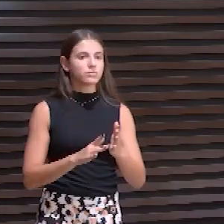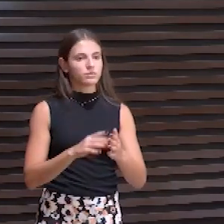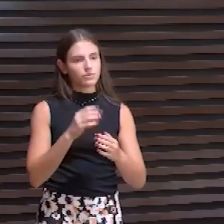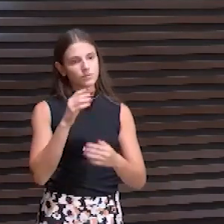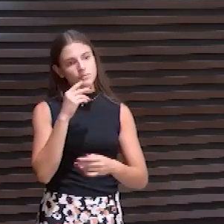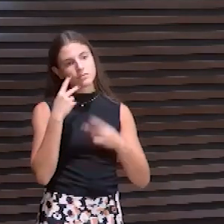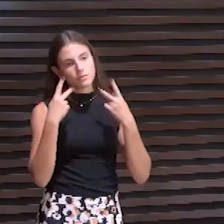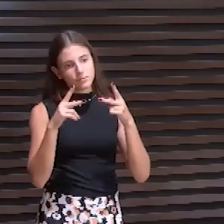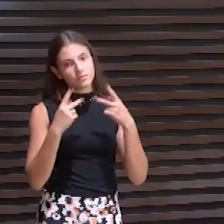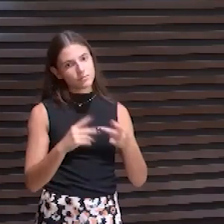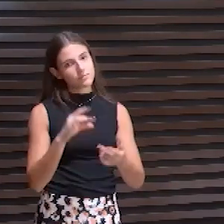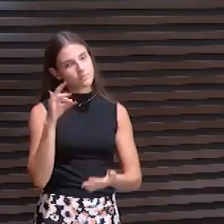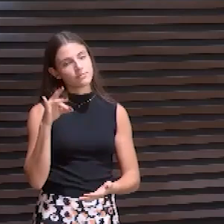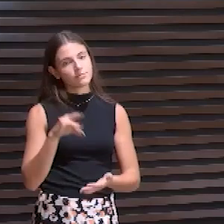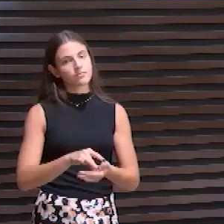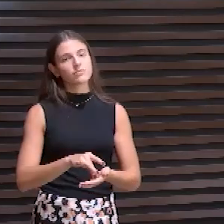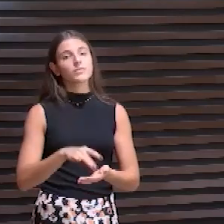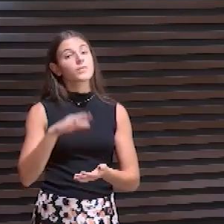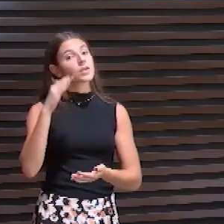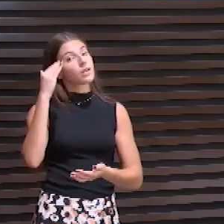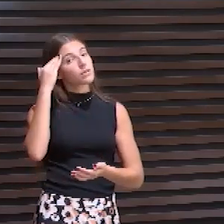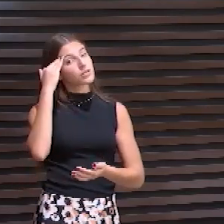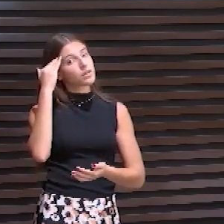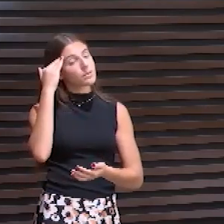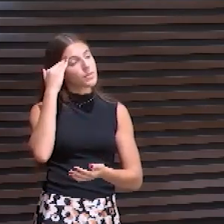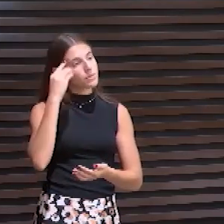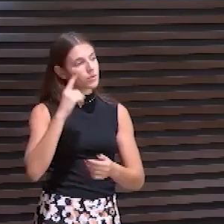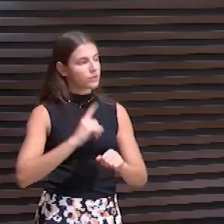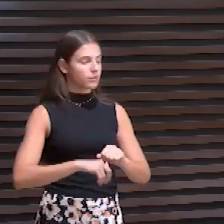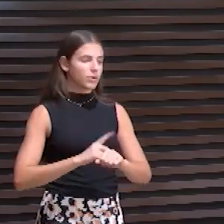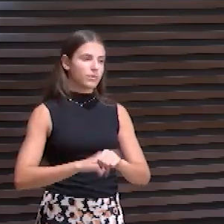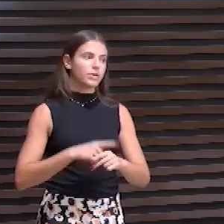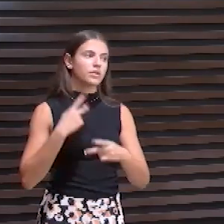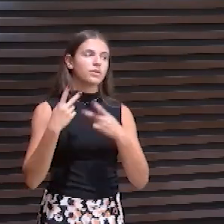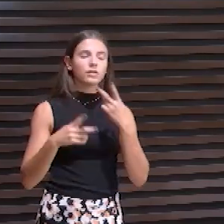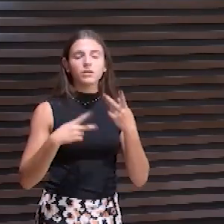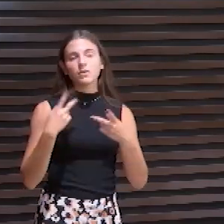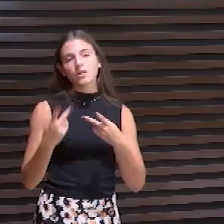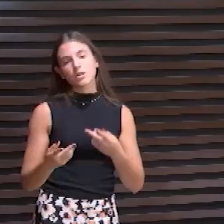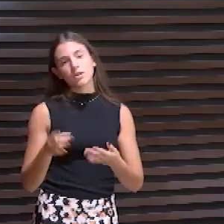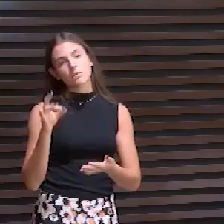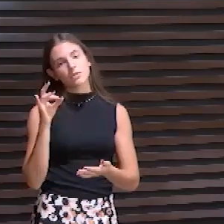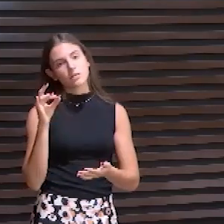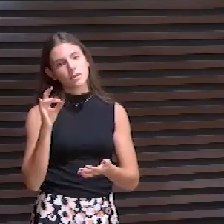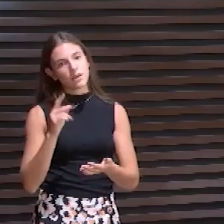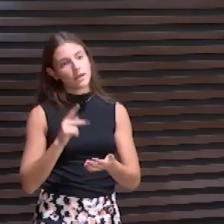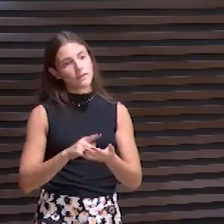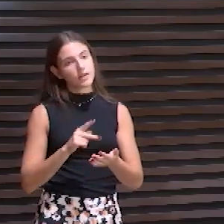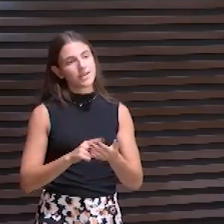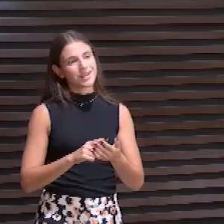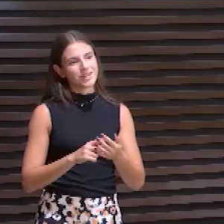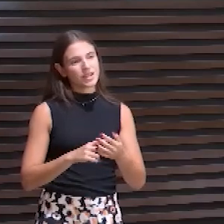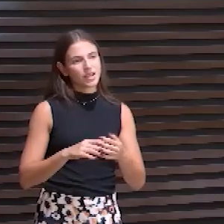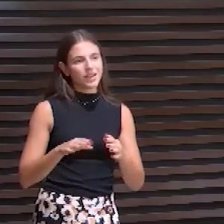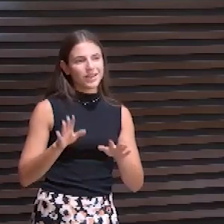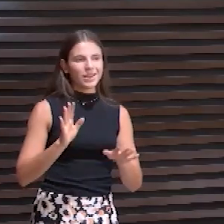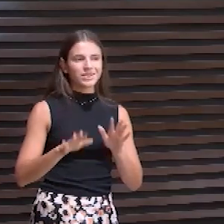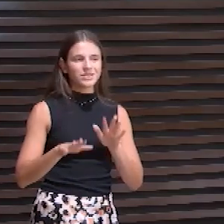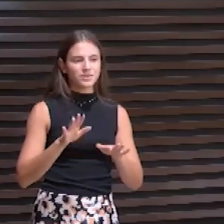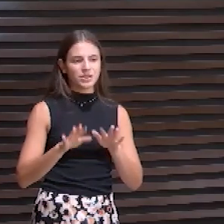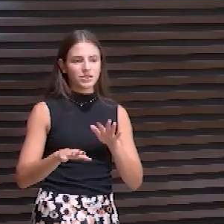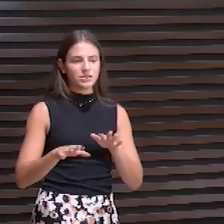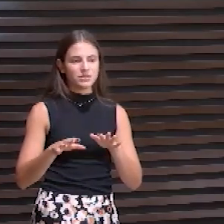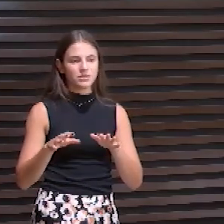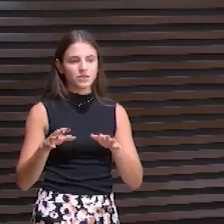a gente prega a verdade, fica uma coisa chata ali no ambiente. Sabe, você falou para a pessoa que